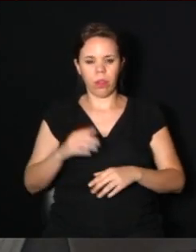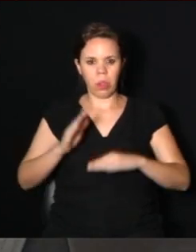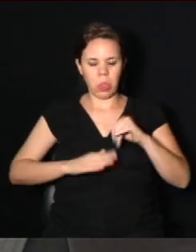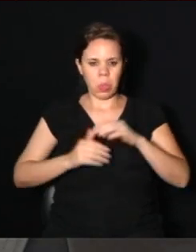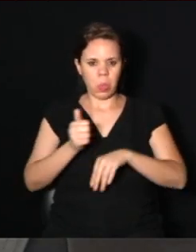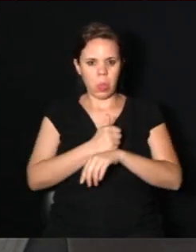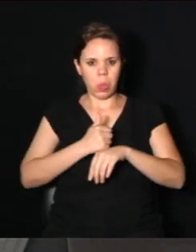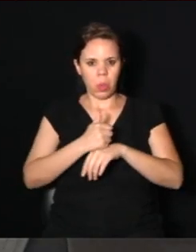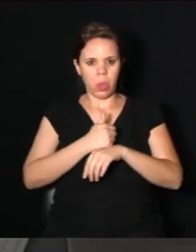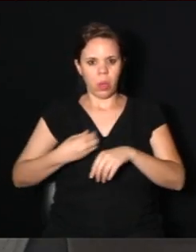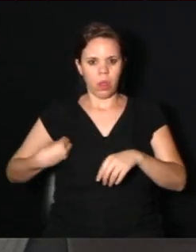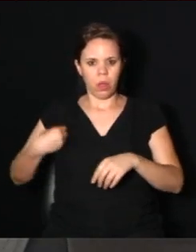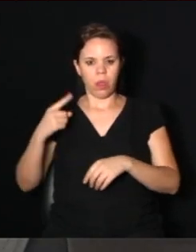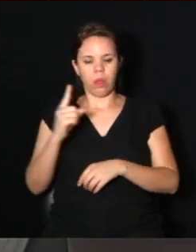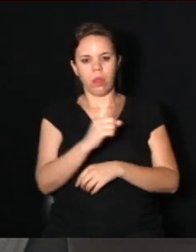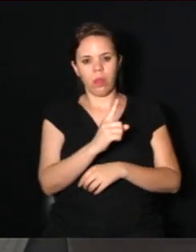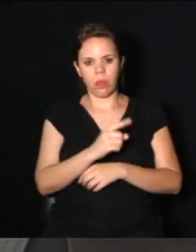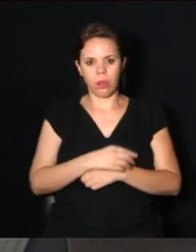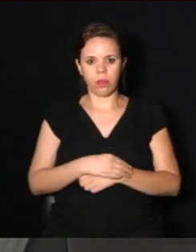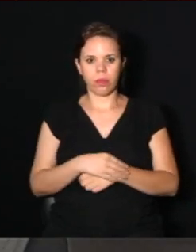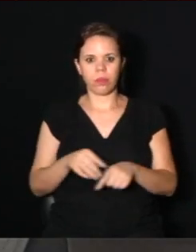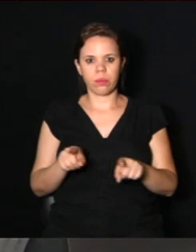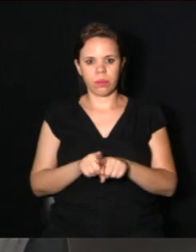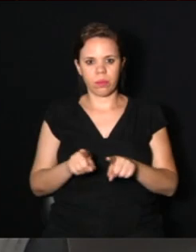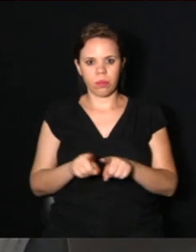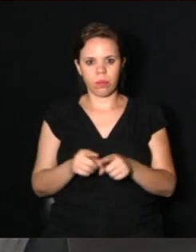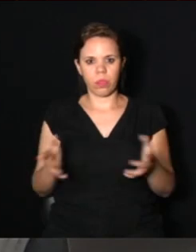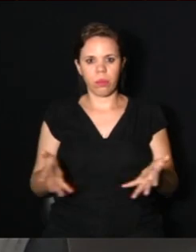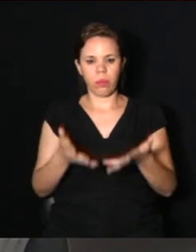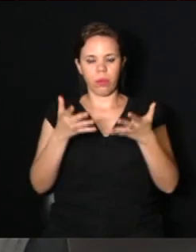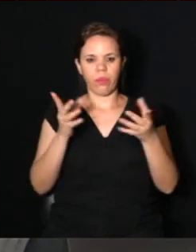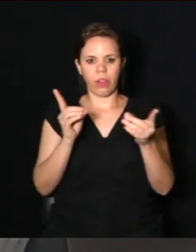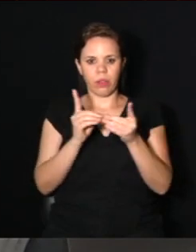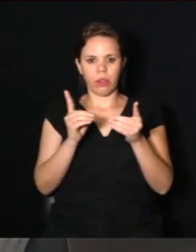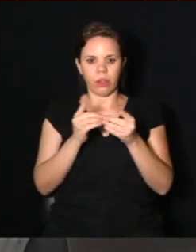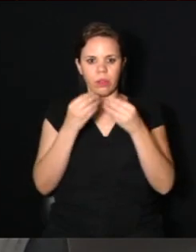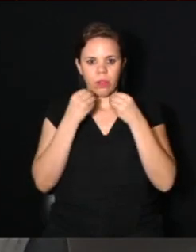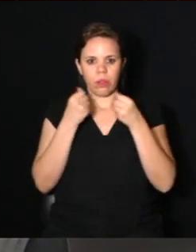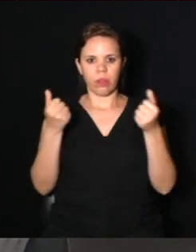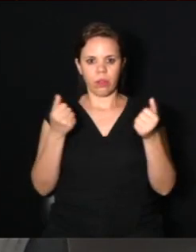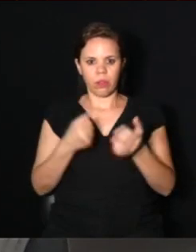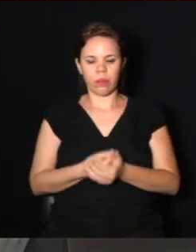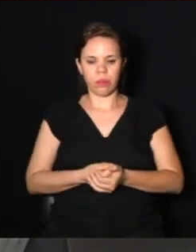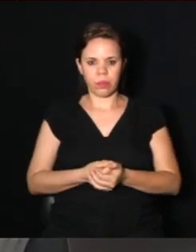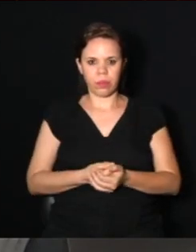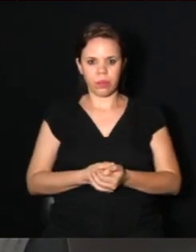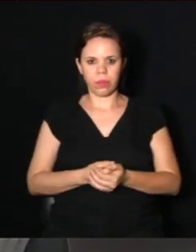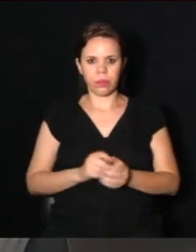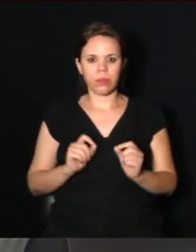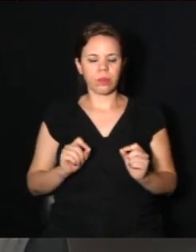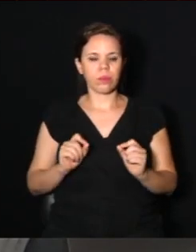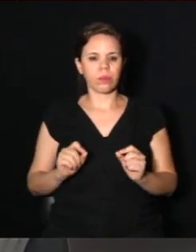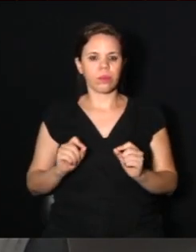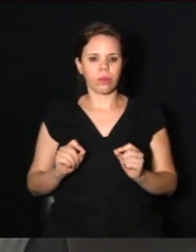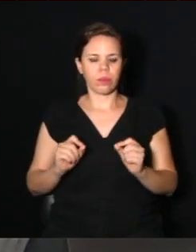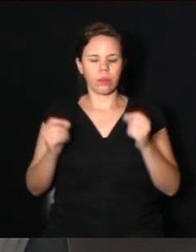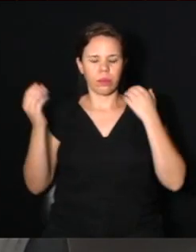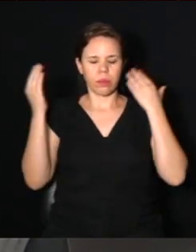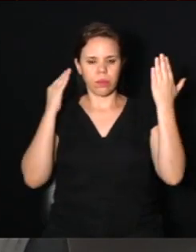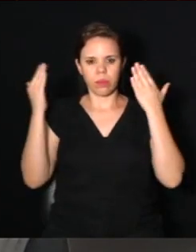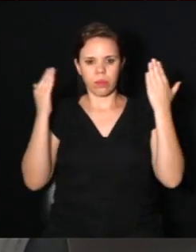que estão lá, mas também promover um atendimento de qualidade, né, uma